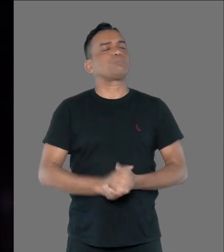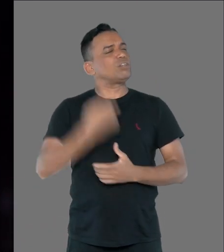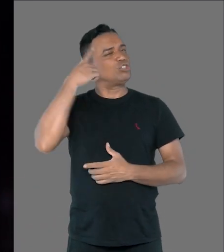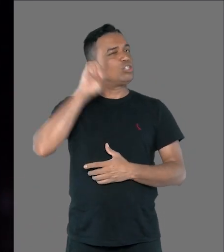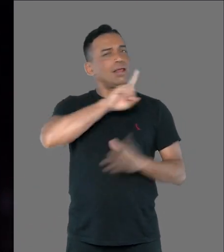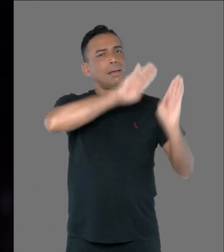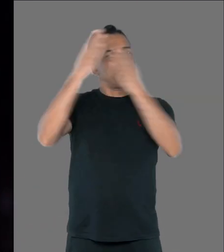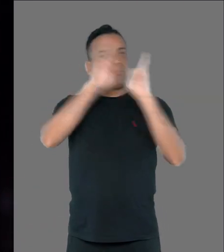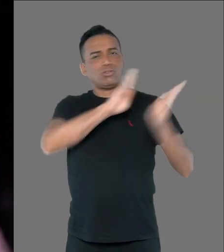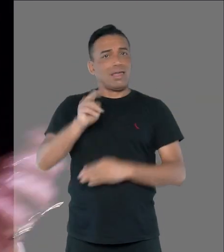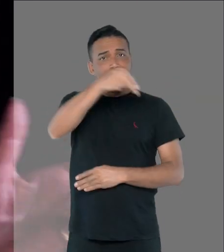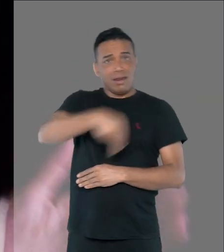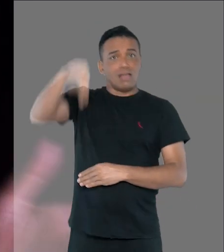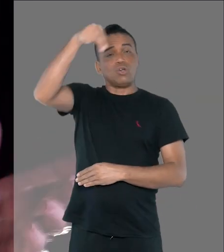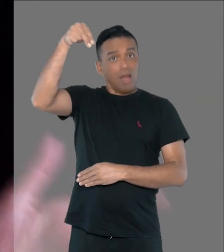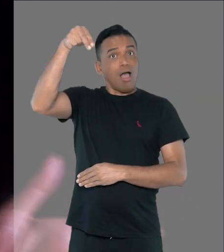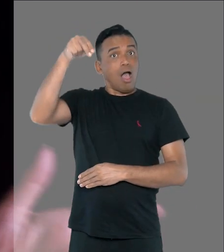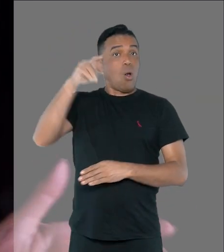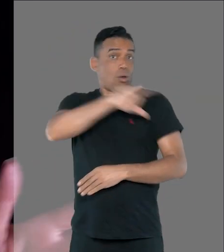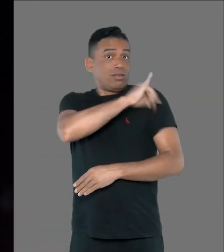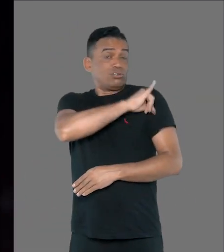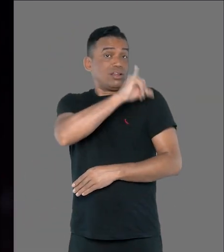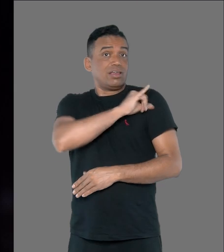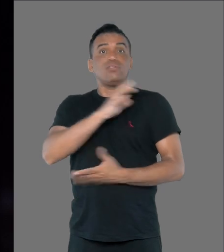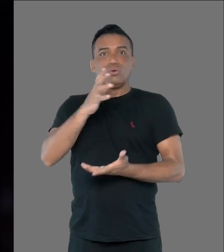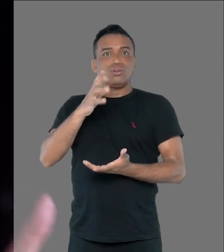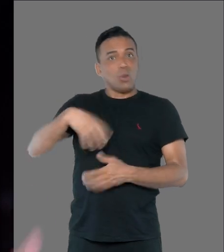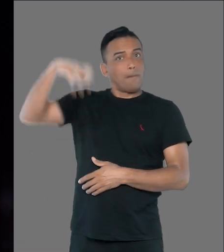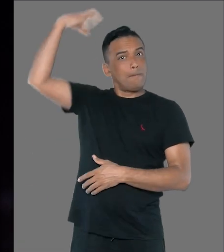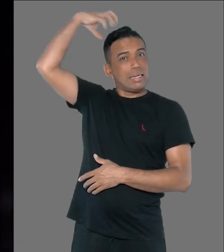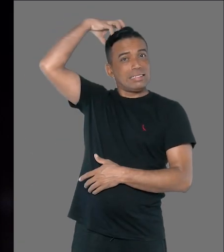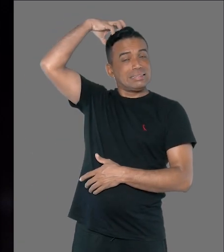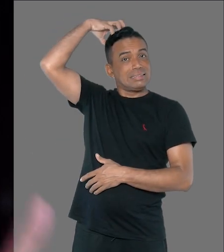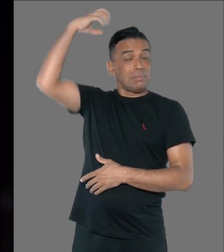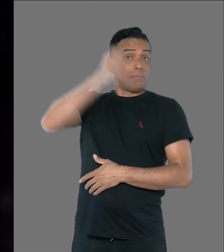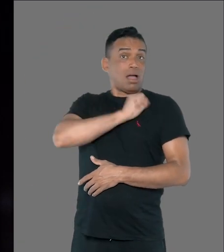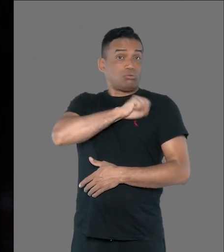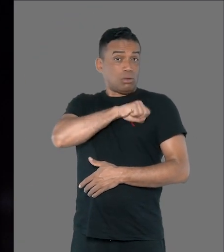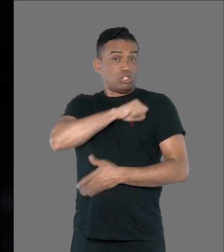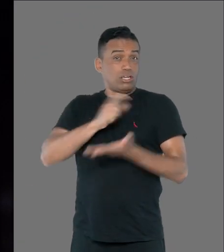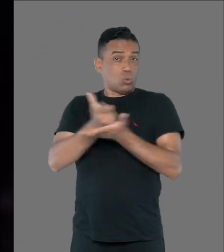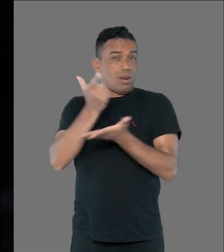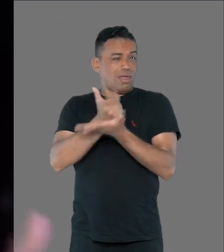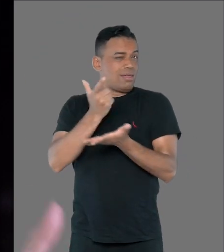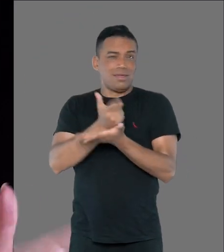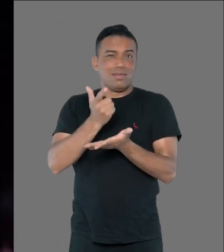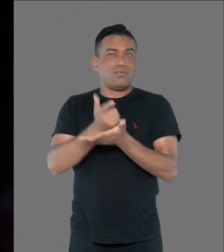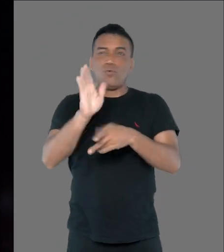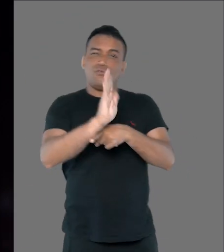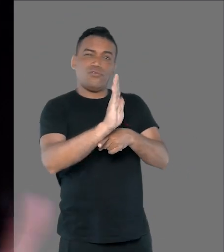Nacional do Rio de Janeiro, caí no Príncipe Maldito, famoso livro, né, sobre o qual, enfim, muitos conhecem, já